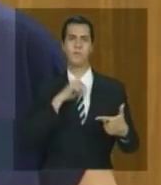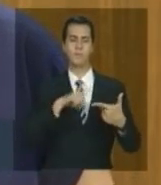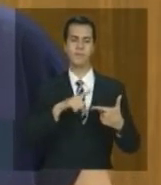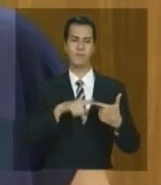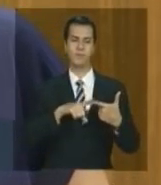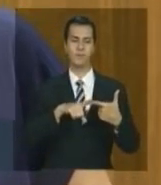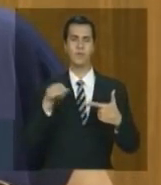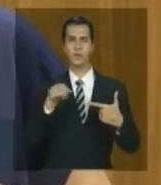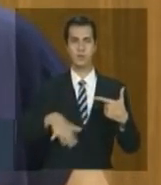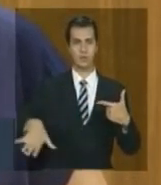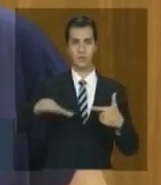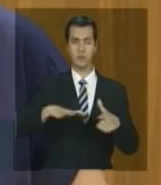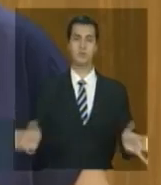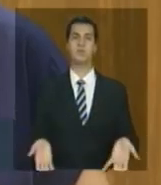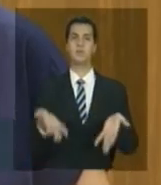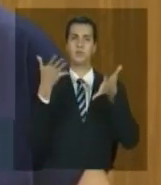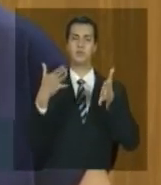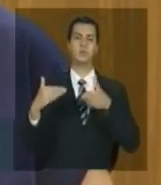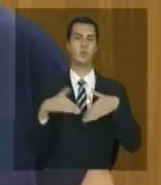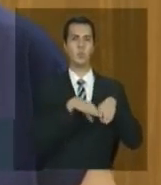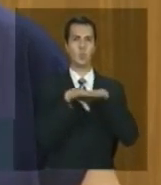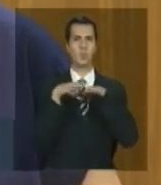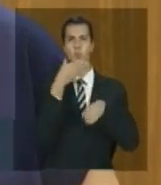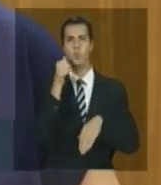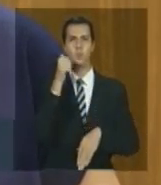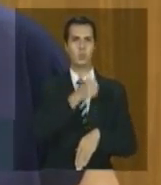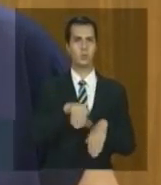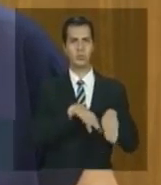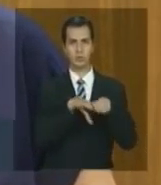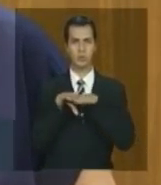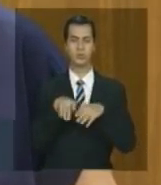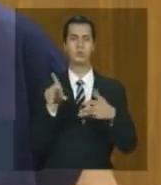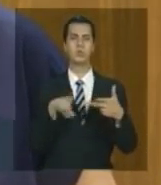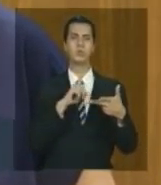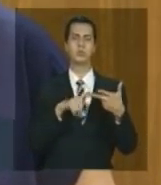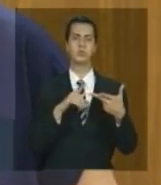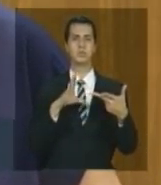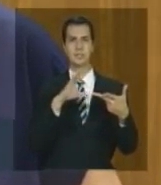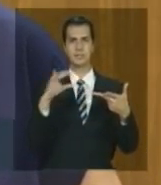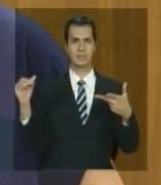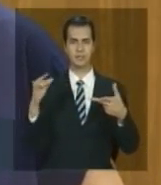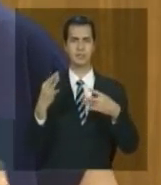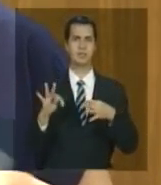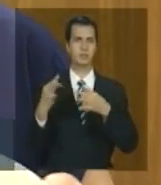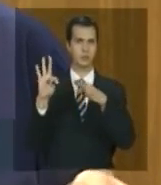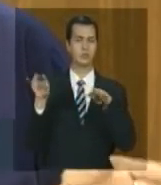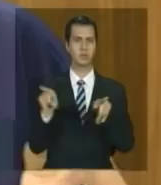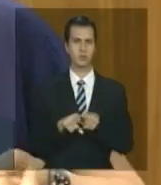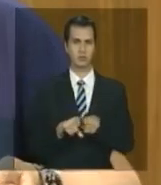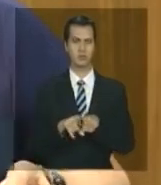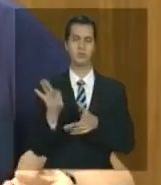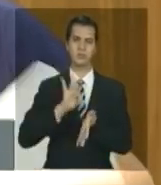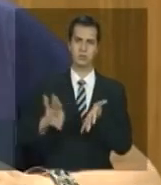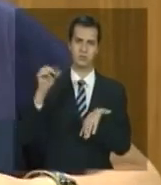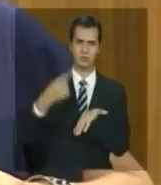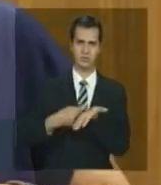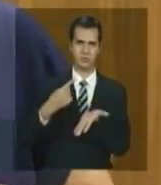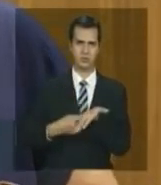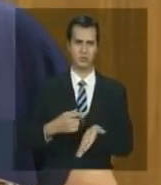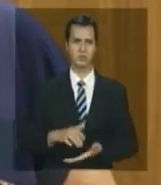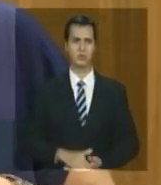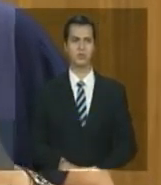no campo da promoção da igualdade de gênero e na área científica e tecnológica. Eu posso